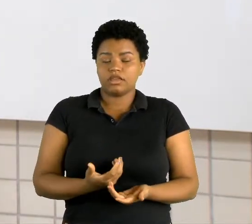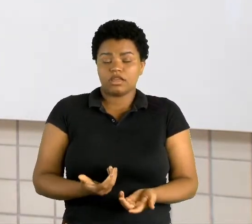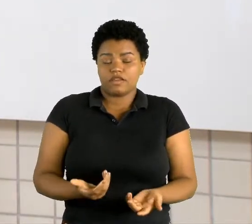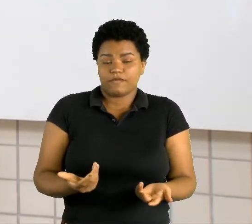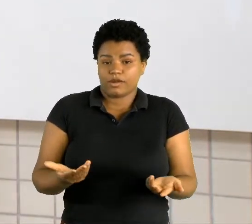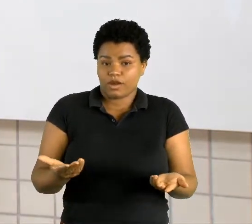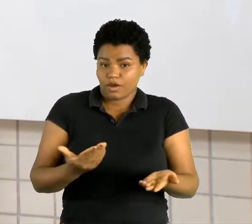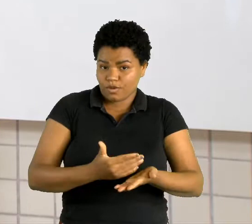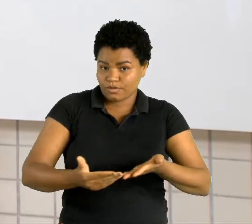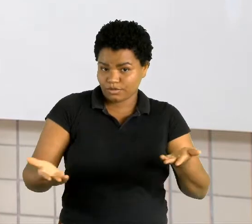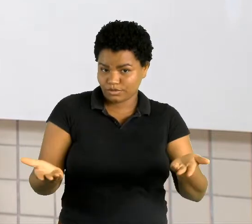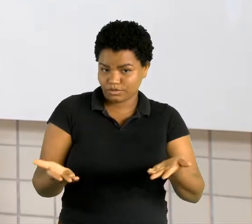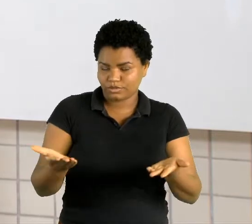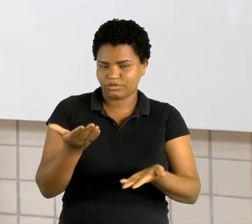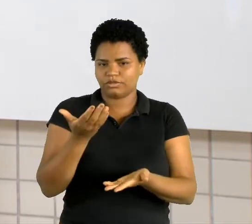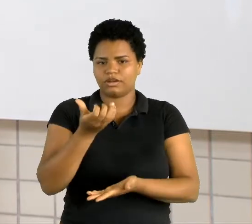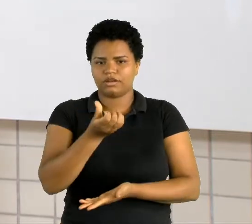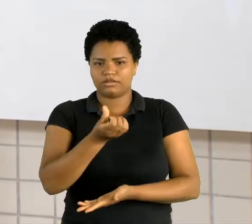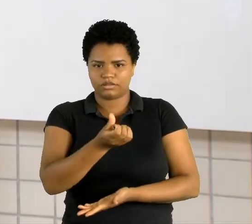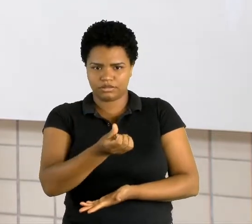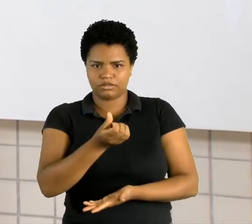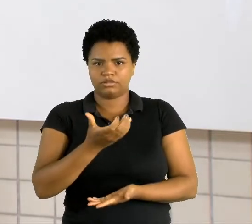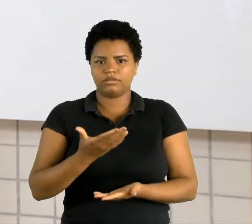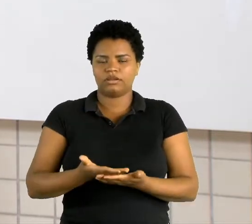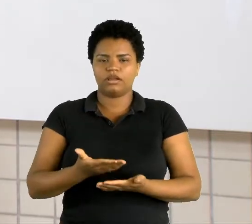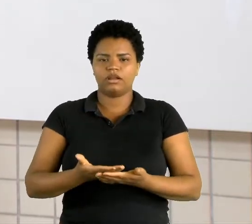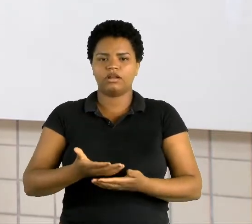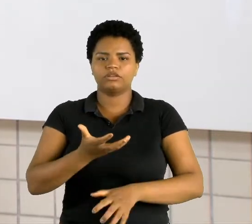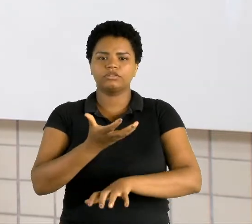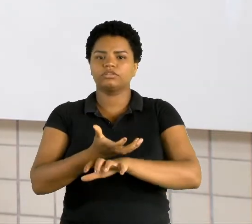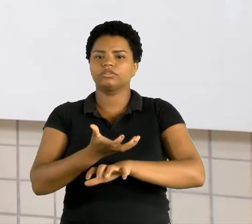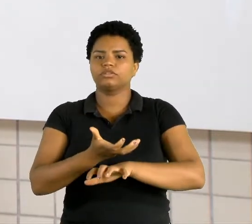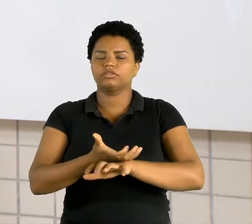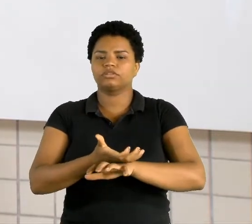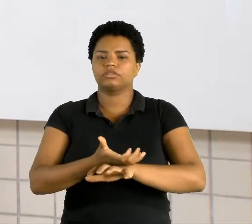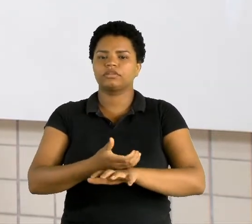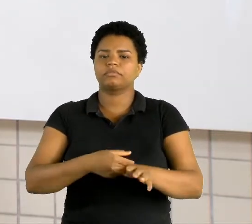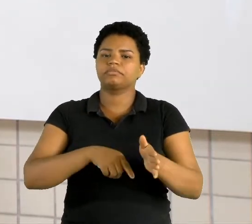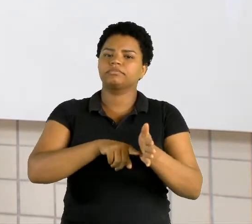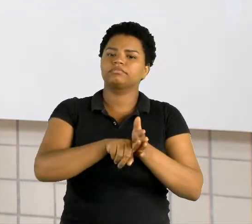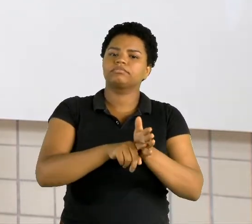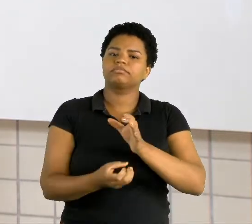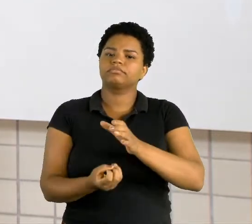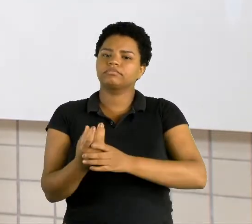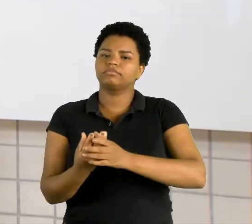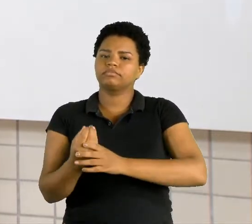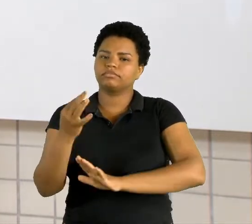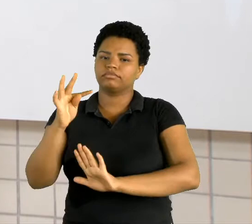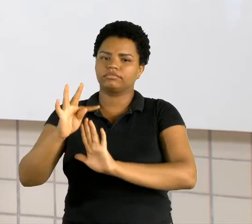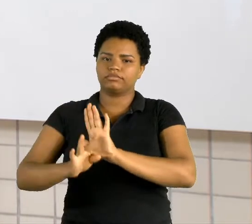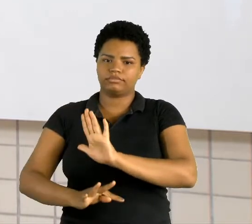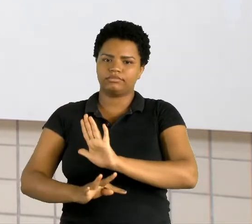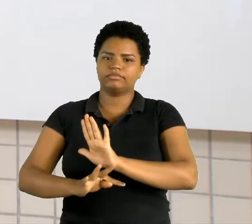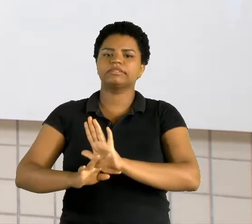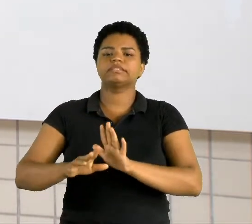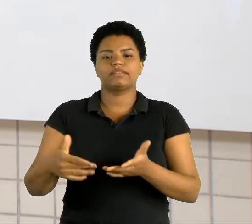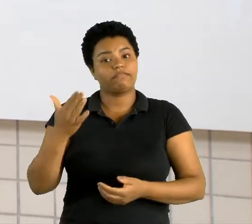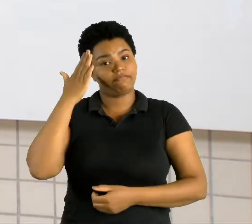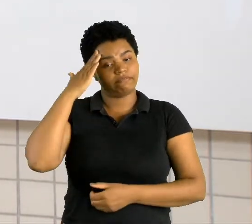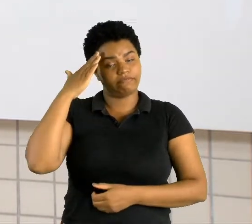sexta aula do componente curricular Pesquisa e Produção de Texto, sim, o